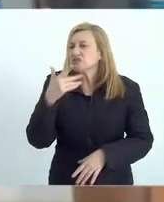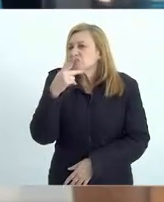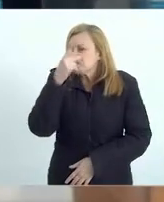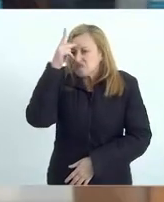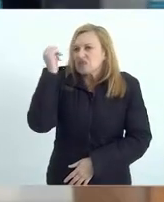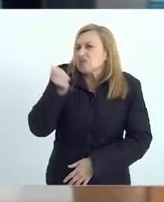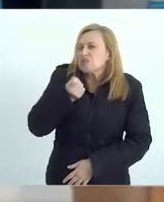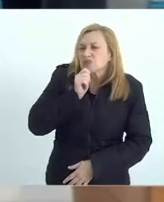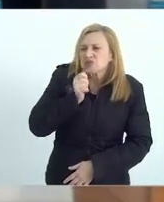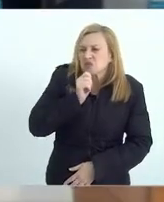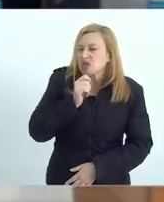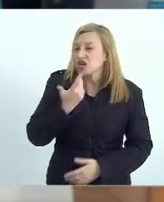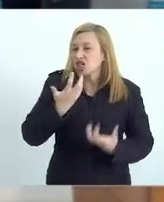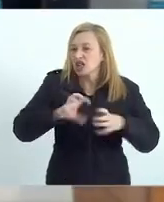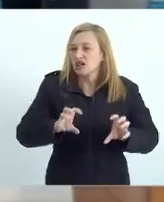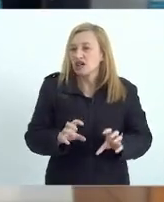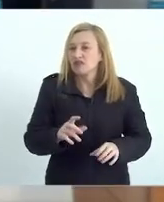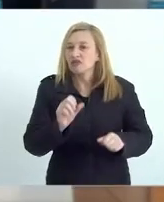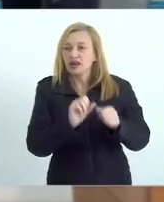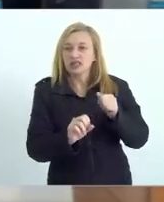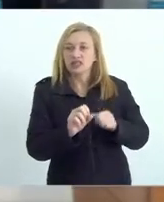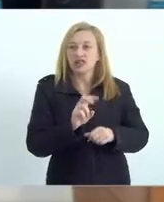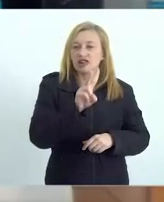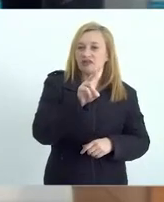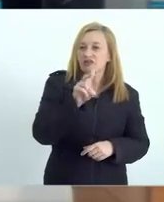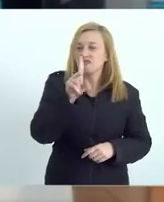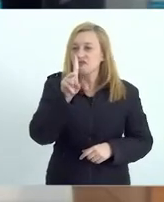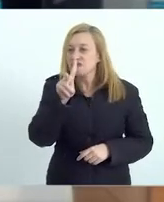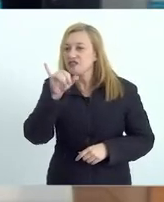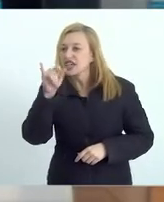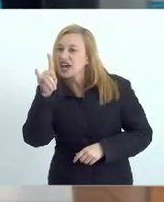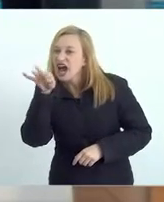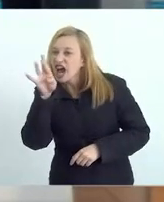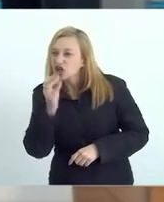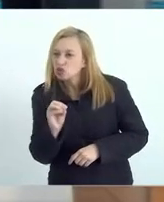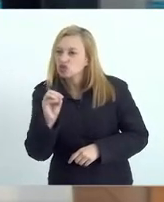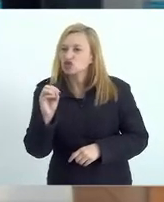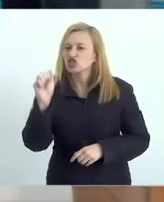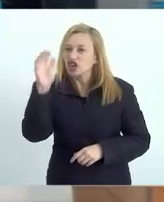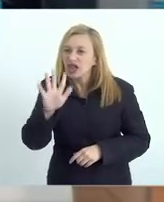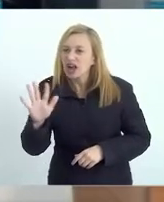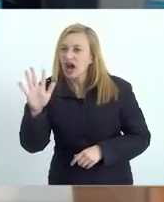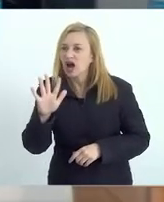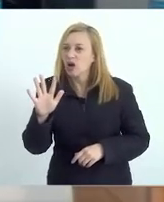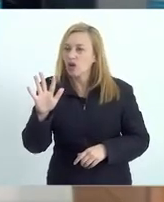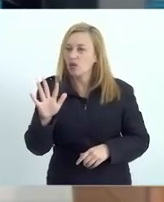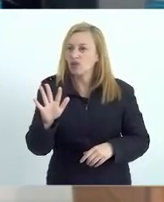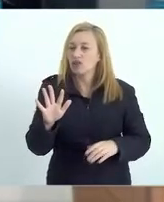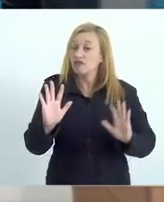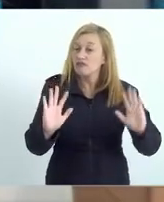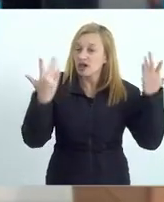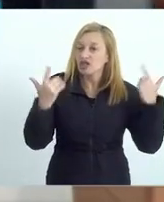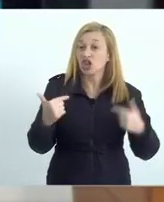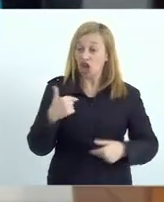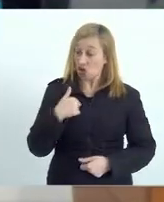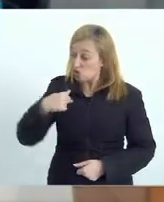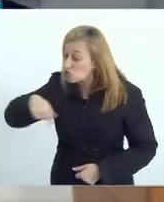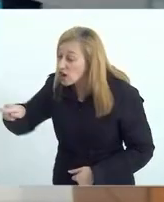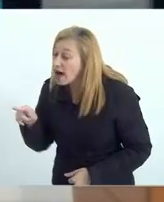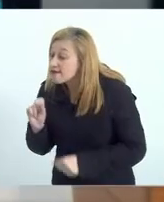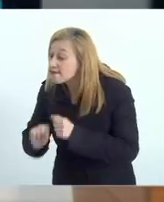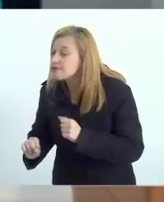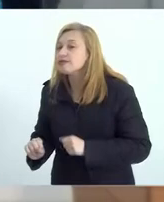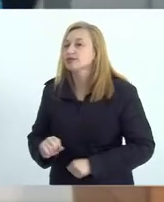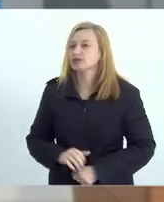na Vila Kennedy em Vigário Geral Cantagalo Então eu fui lá e fiz os eventos